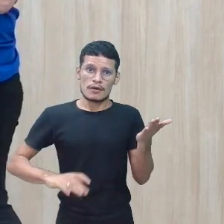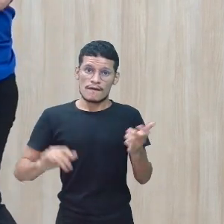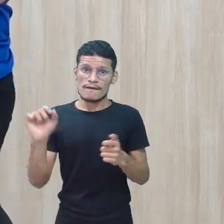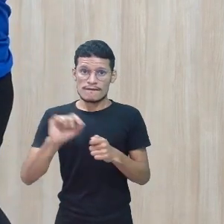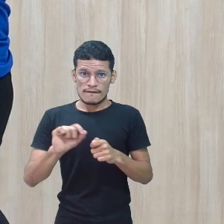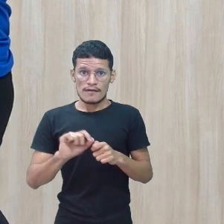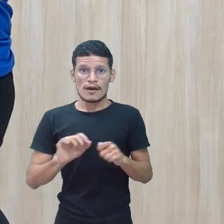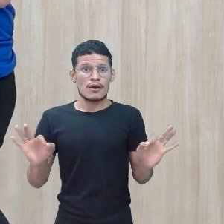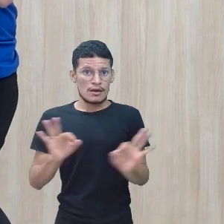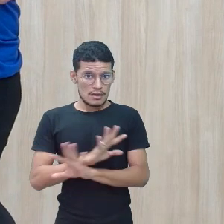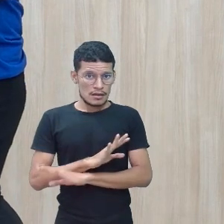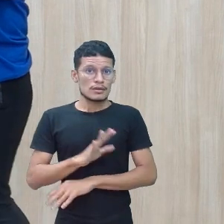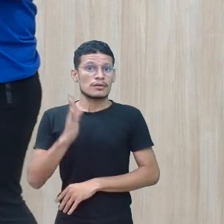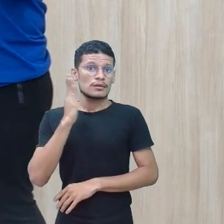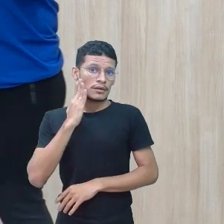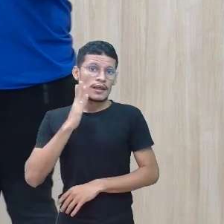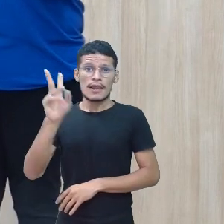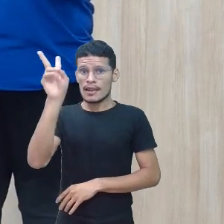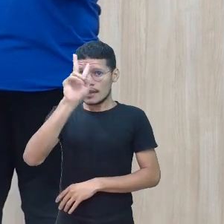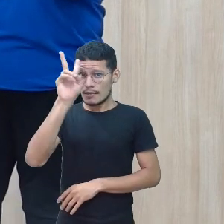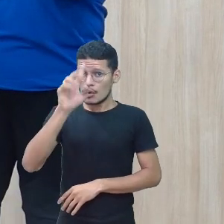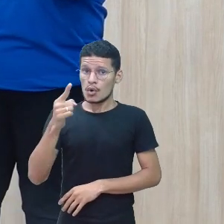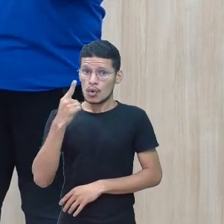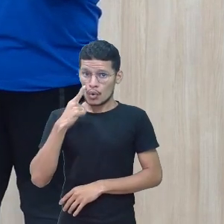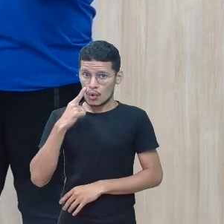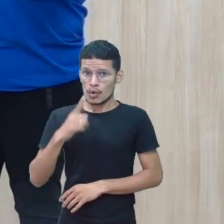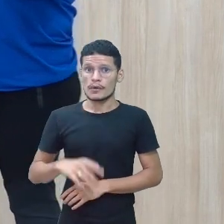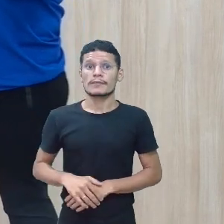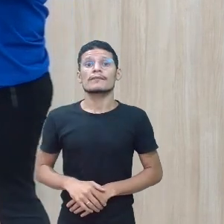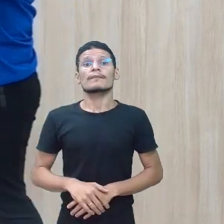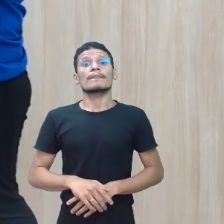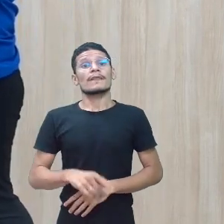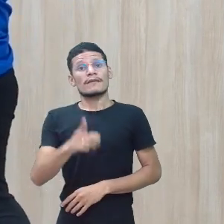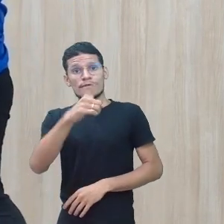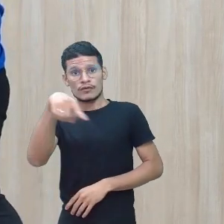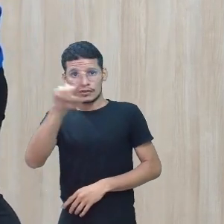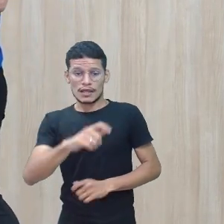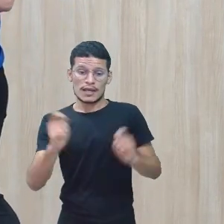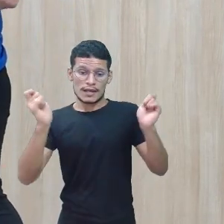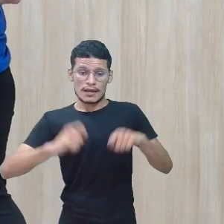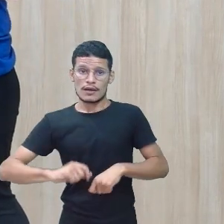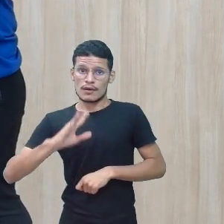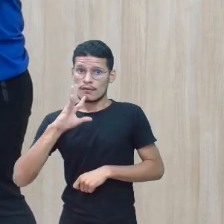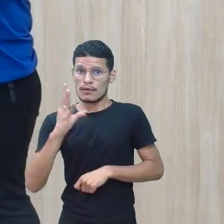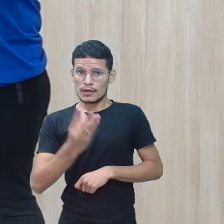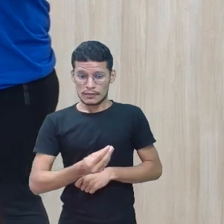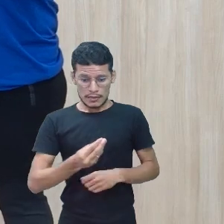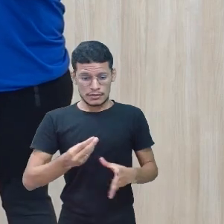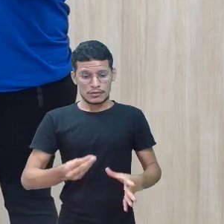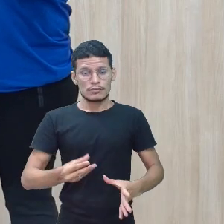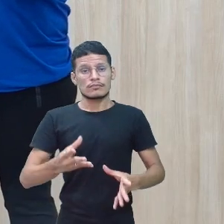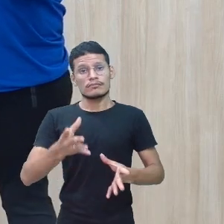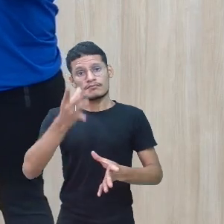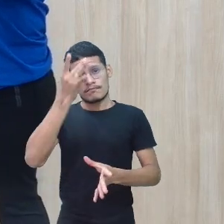não é? E lembra desse detalhe, para que o conhecimento seja